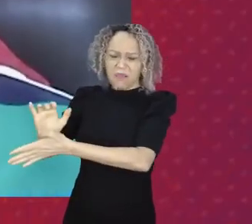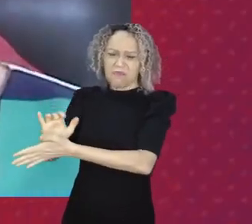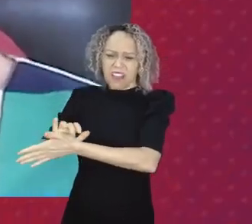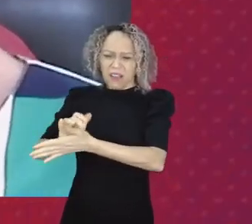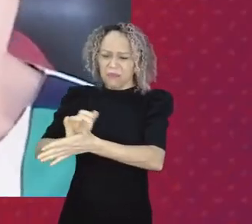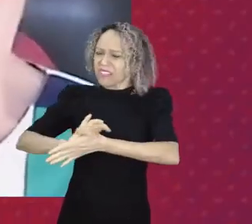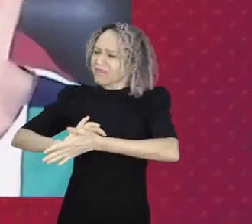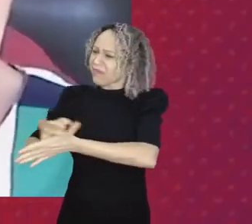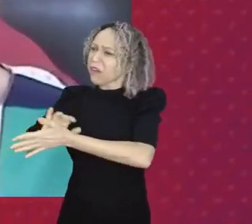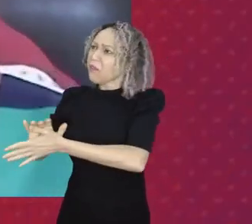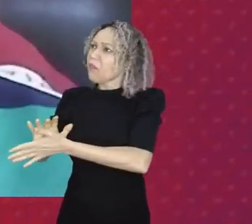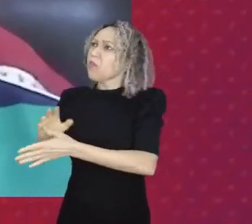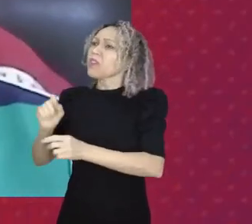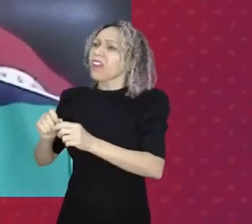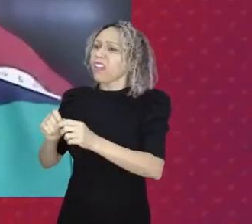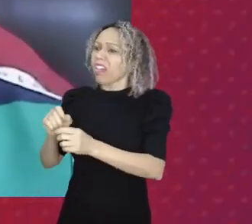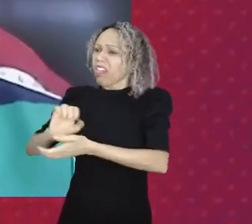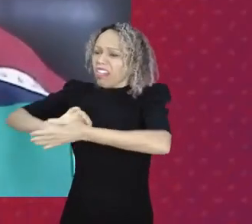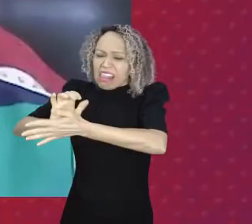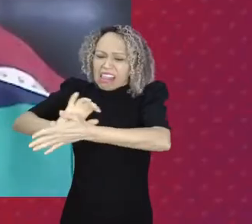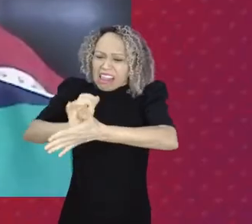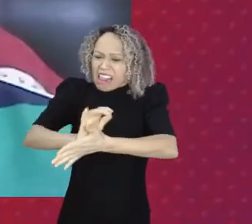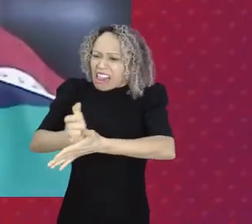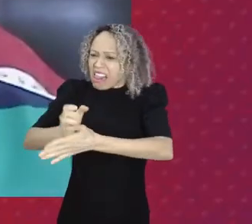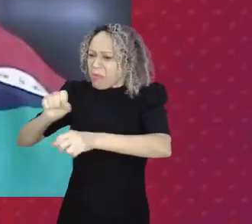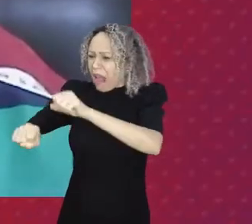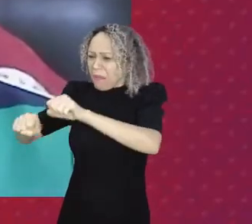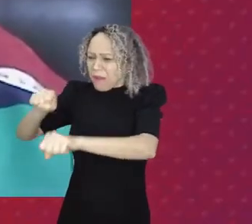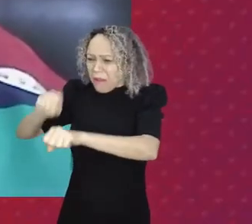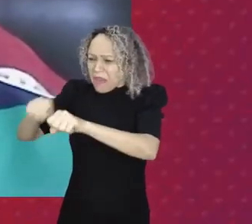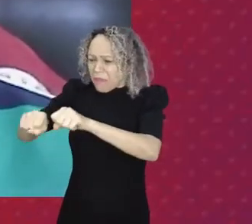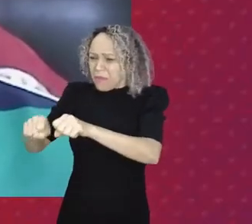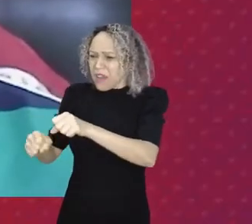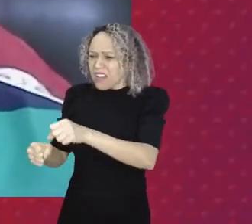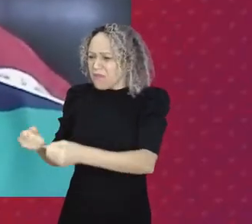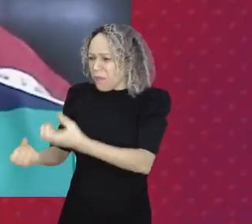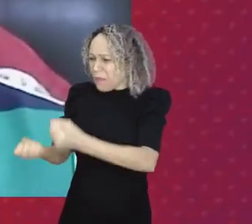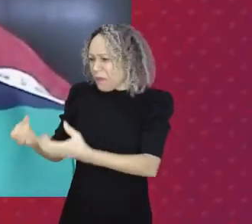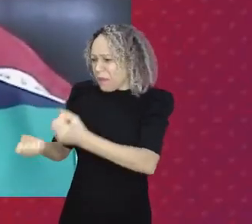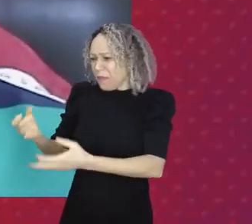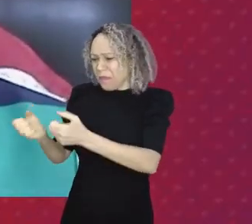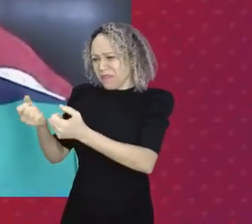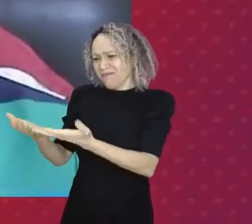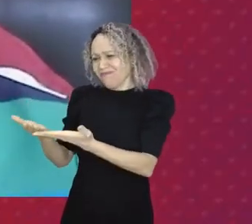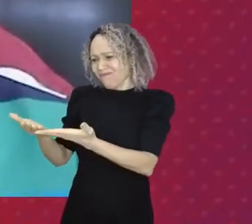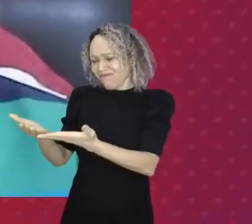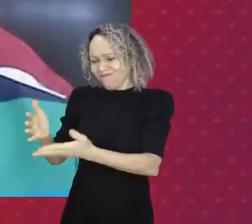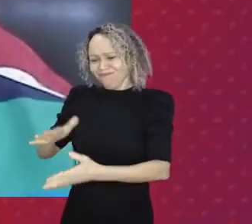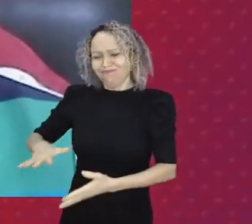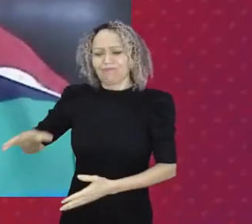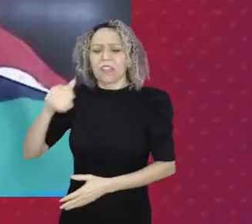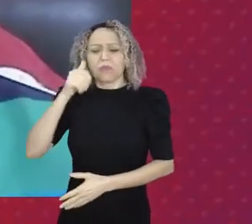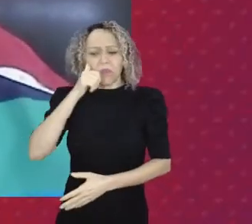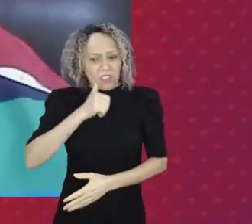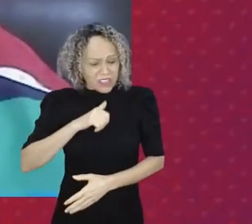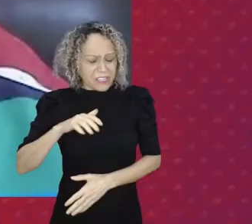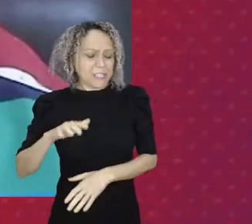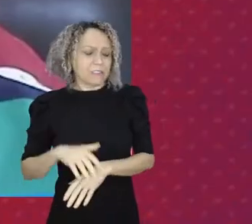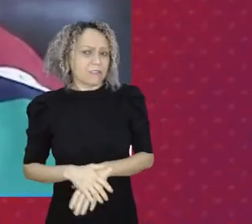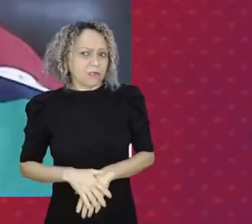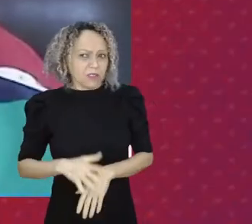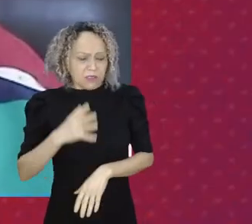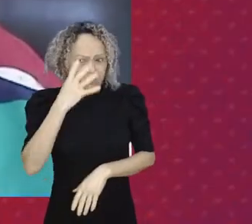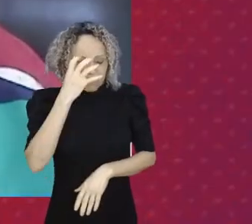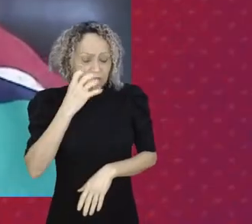foram massacradas e queimadas. Então, é algo muito duro, muito sério. Bom,